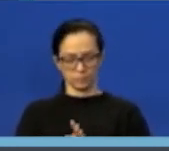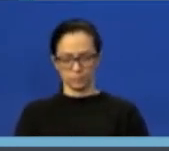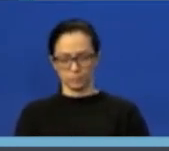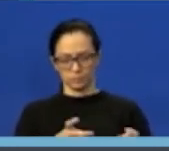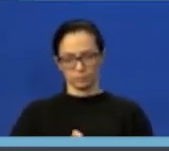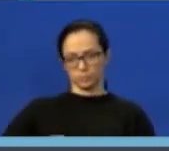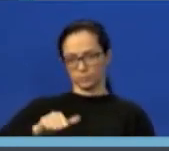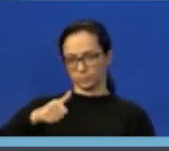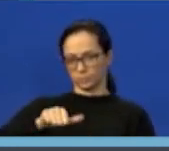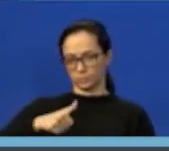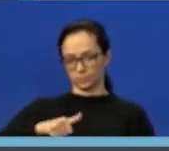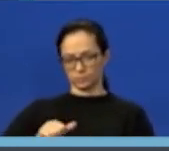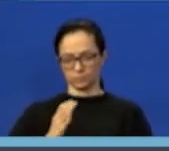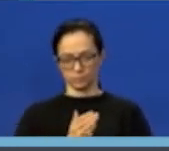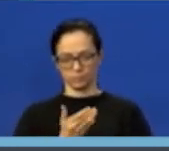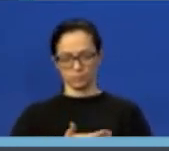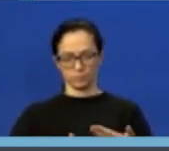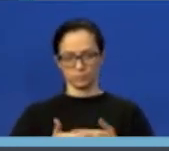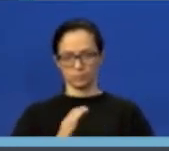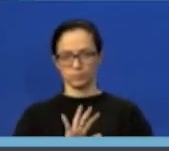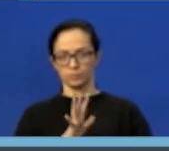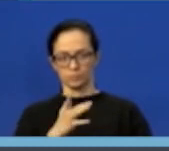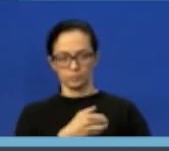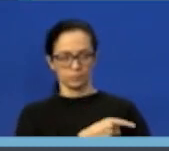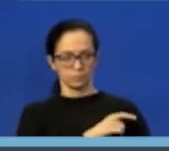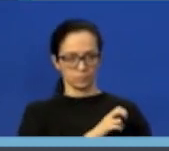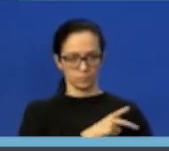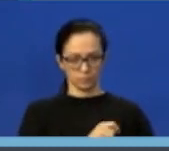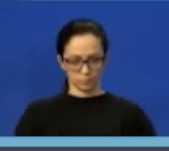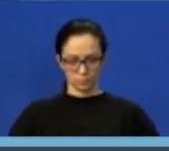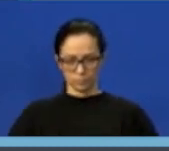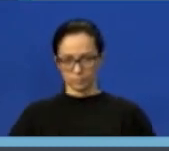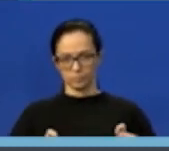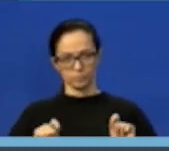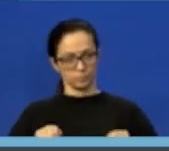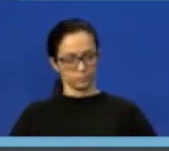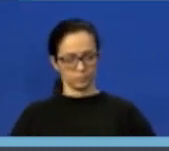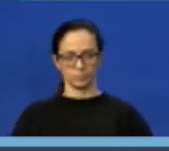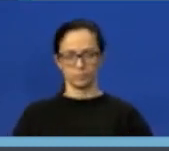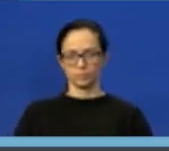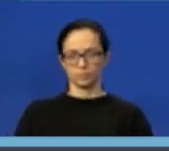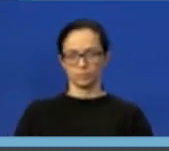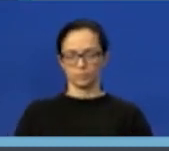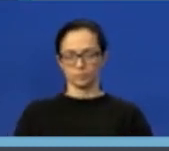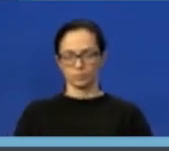para a avaliação do trato urinário, Aproximadamente